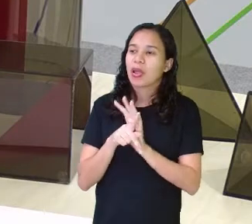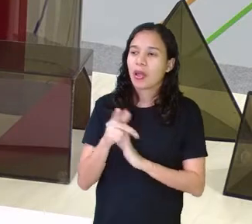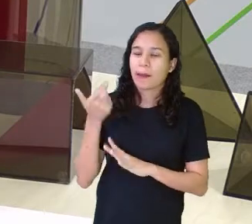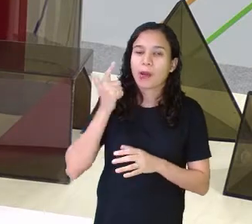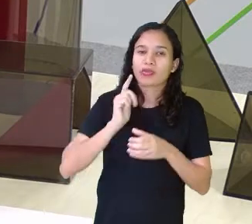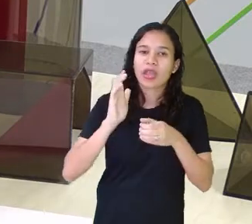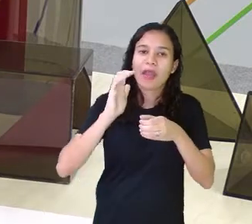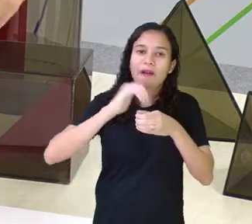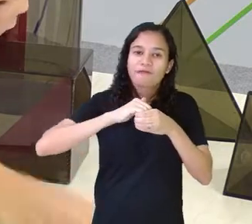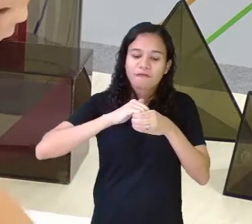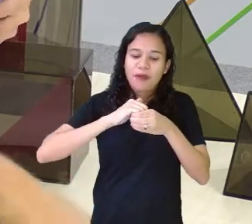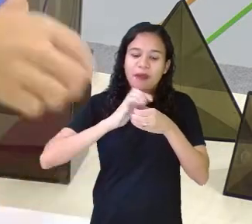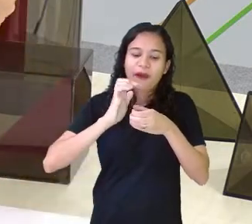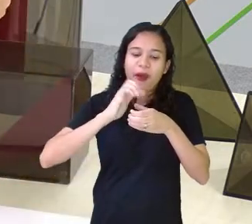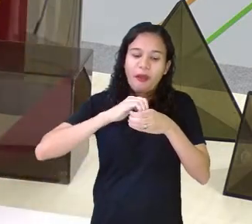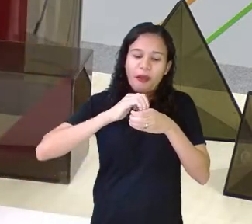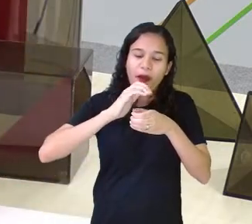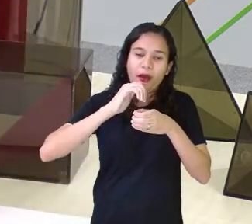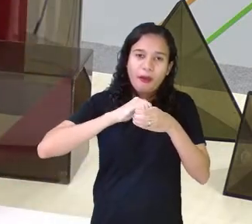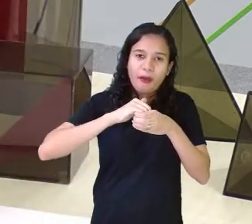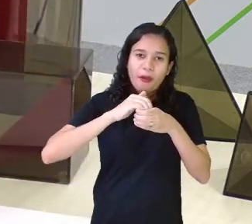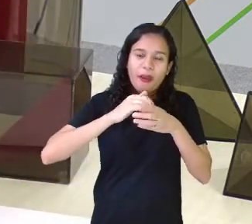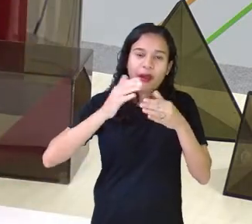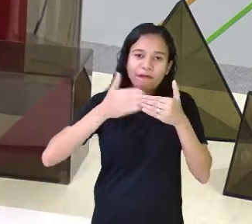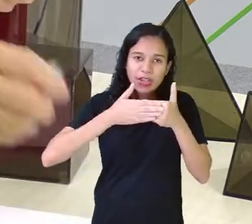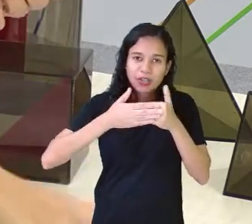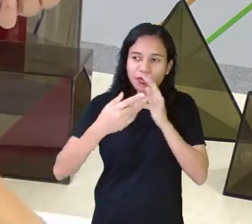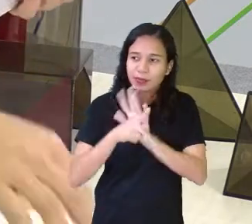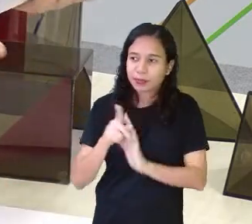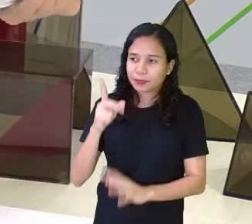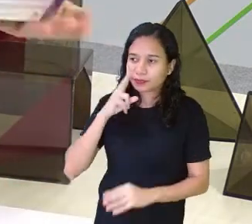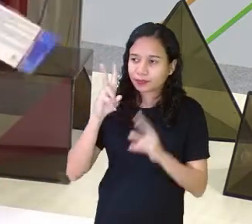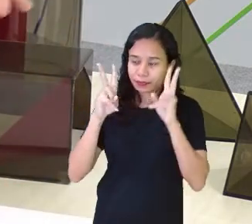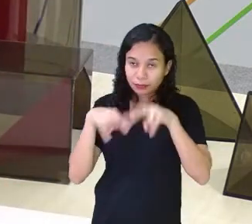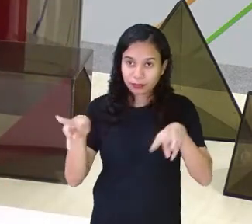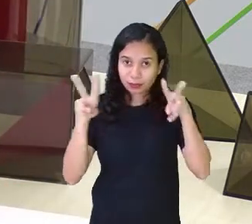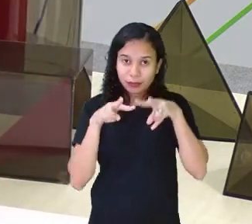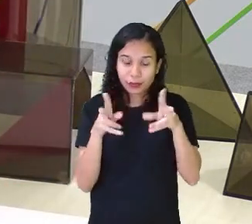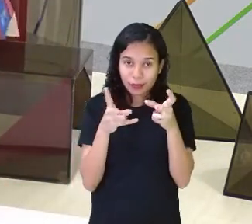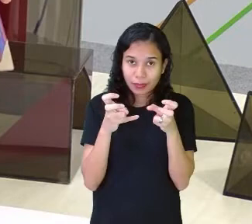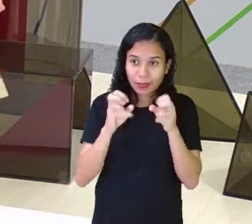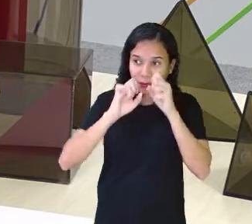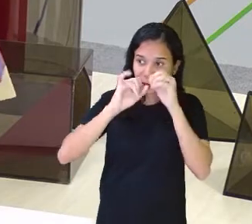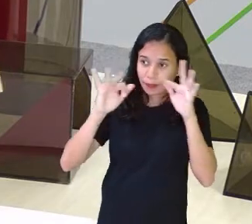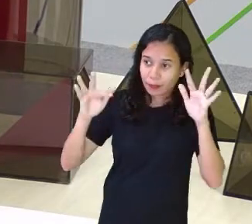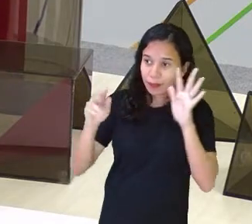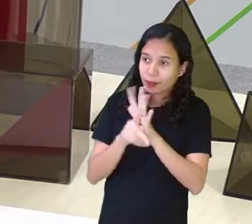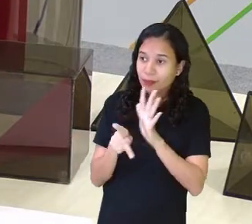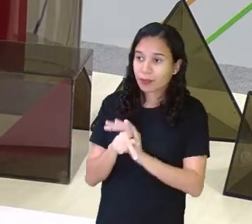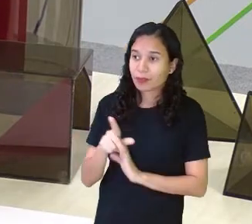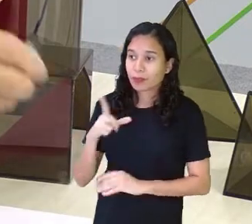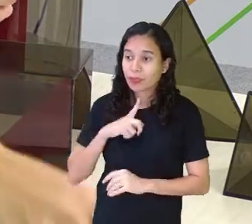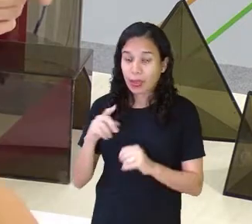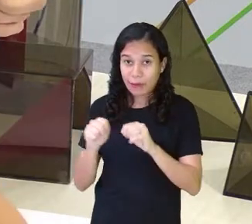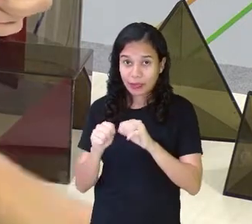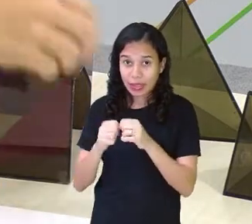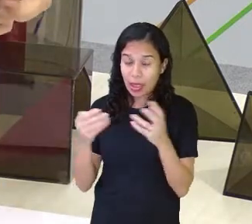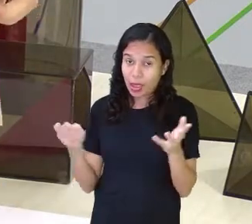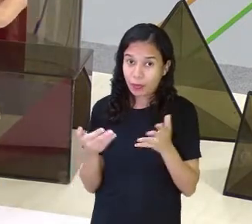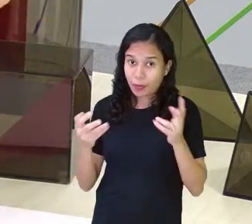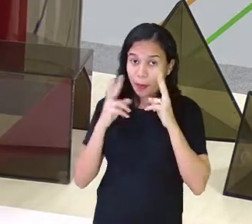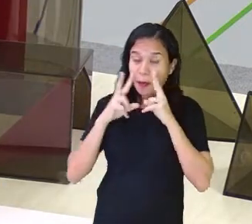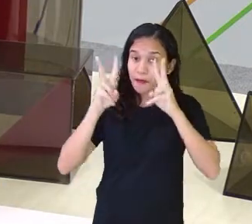para fechar. Só vou tirar aqui para vocês perceberem bem. Vou fazer aqui